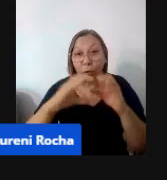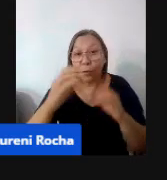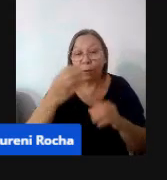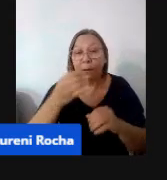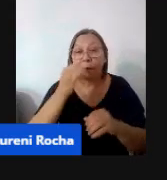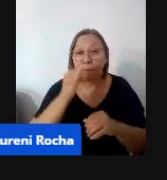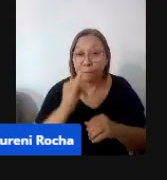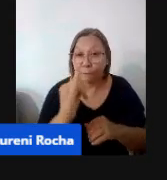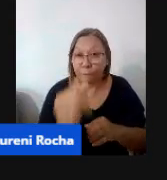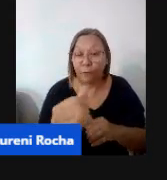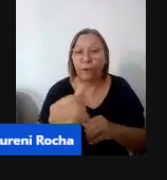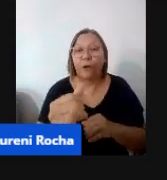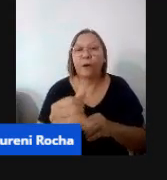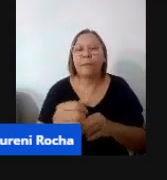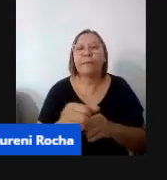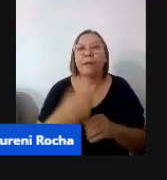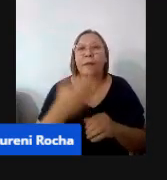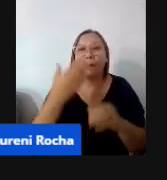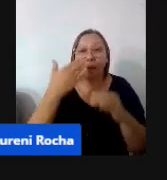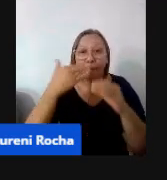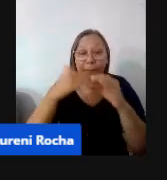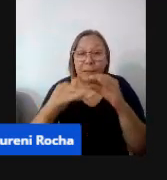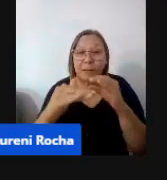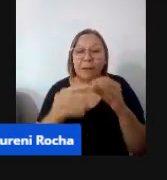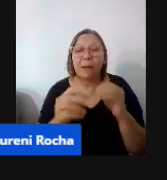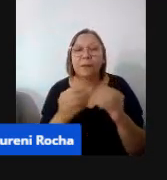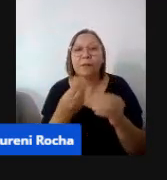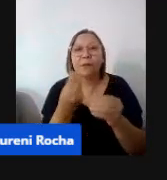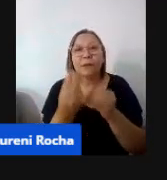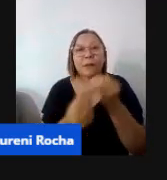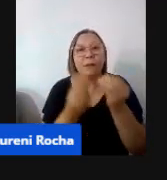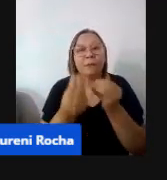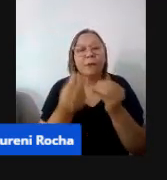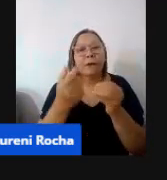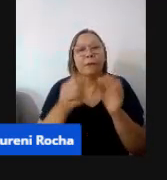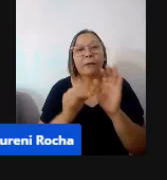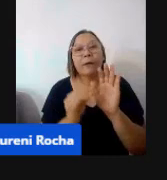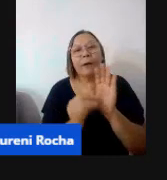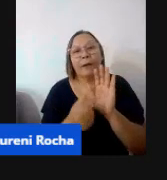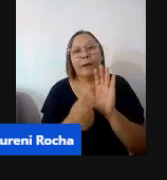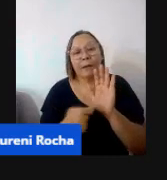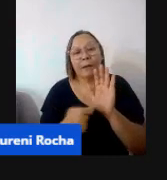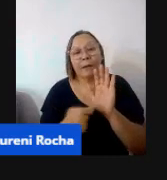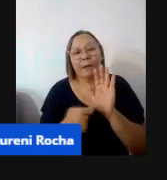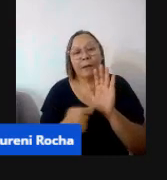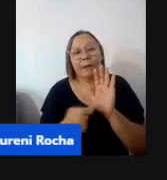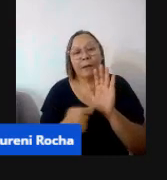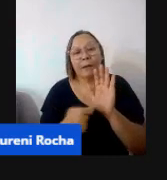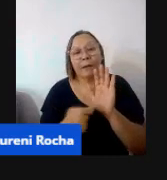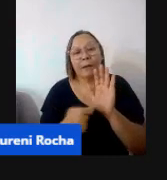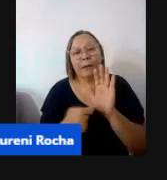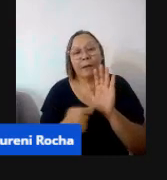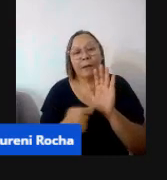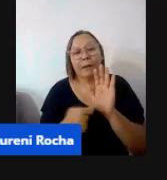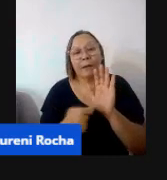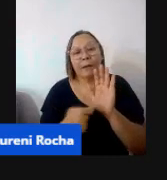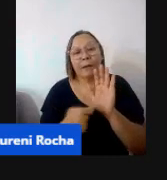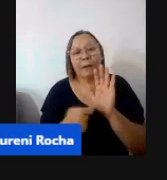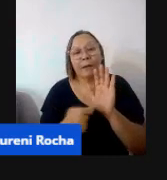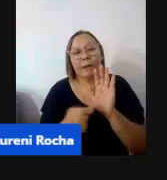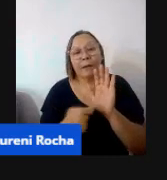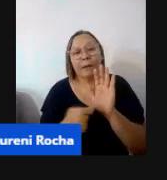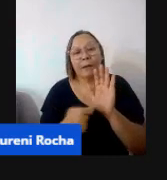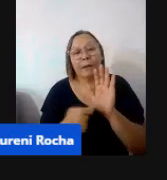naquela atividade, naquela aula, naquela apresentação, naquele cartaz. Então, eu acho que é o primeiro aspecto, que é o ponto de